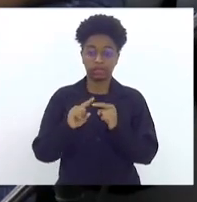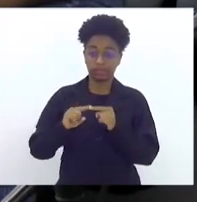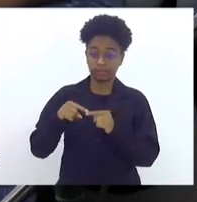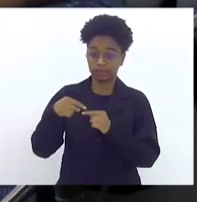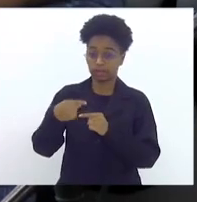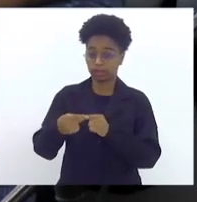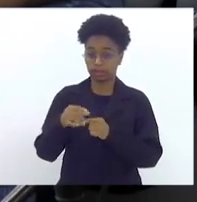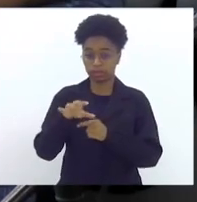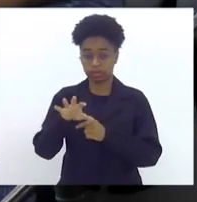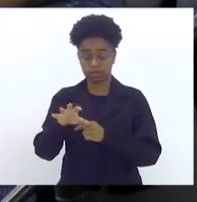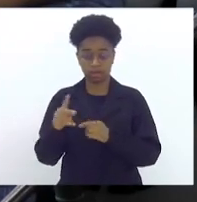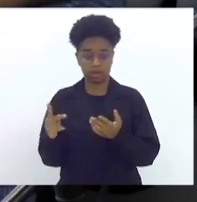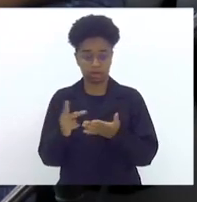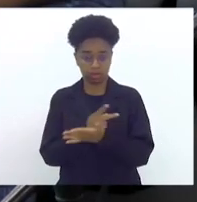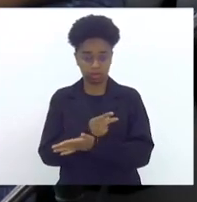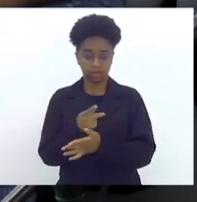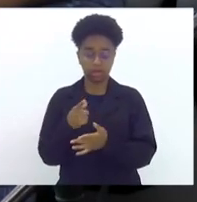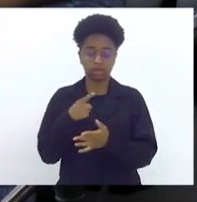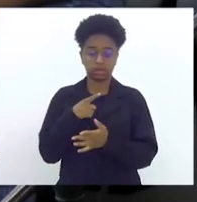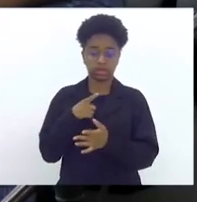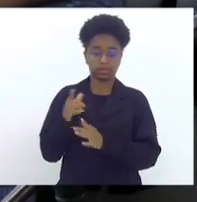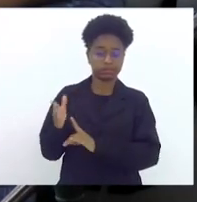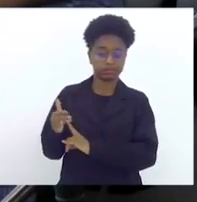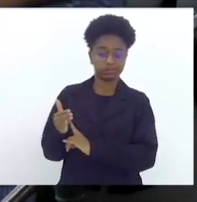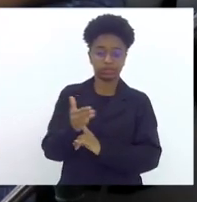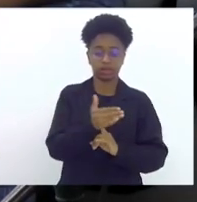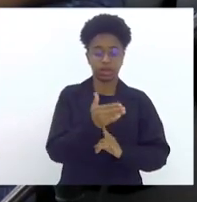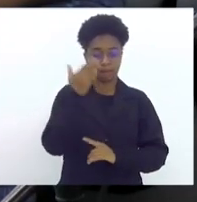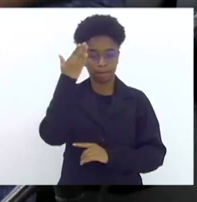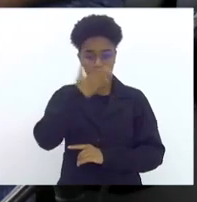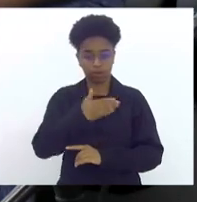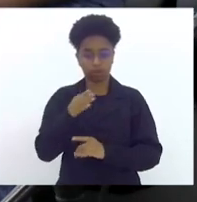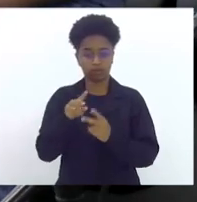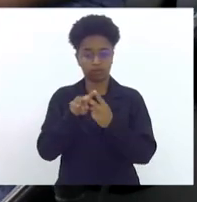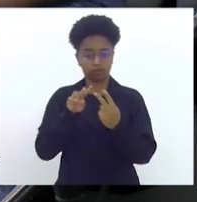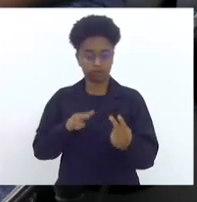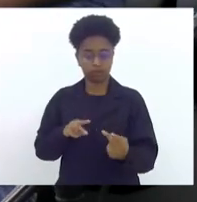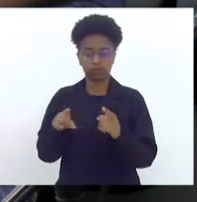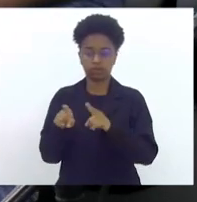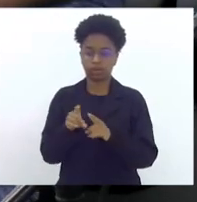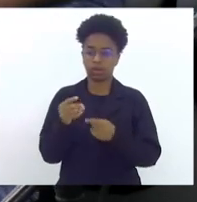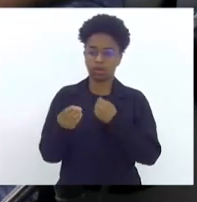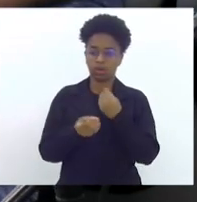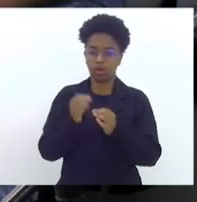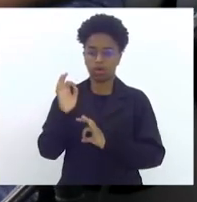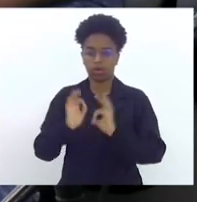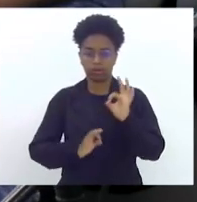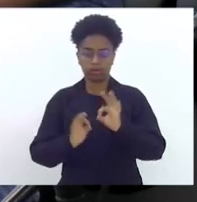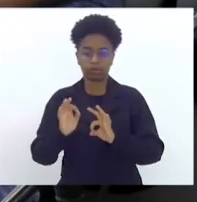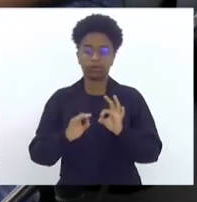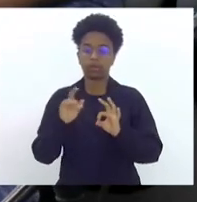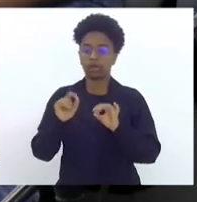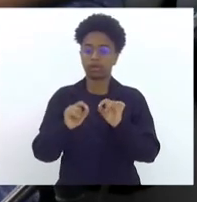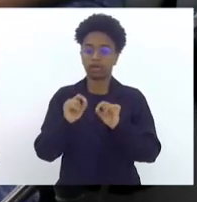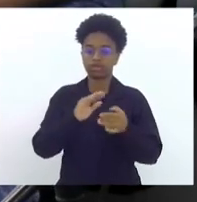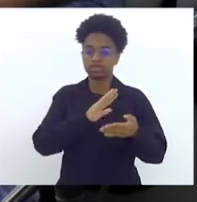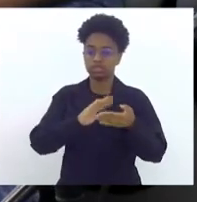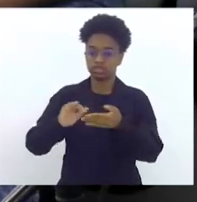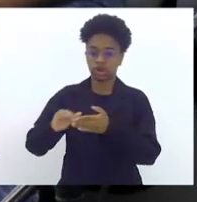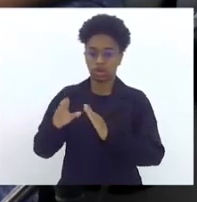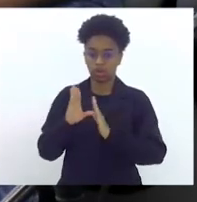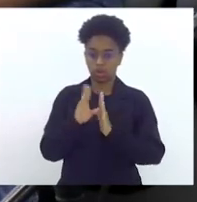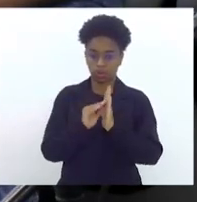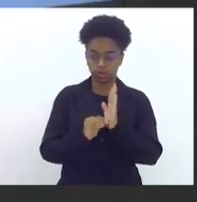dessa coleta cuidadosa da prova digital sobre pena de a gente inviabilizar tornar essa prova ilícita é remoção do conteúdo né